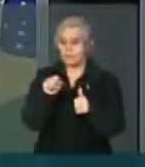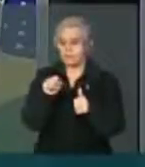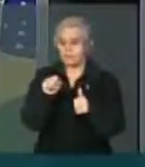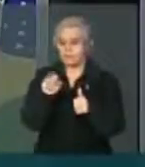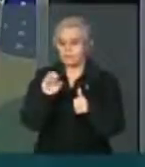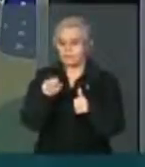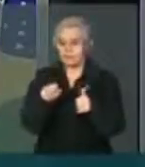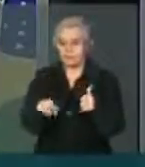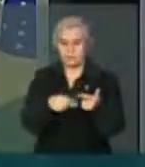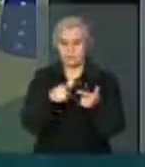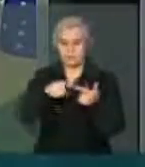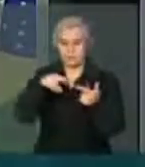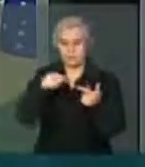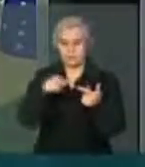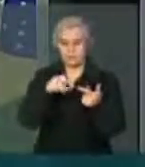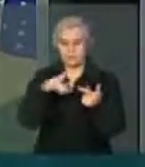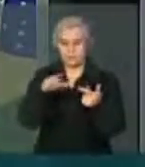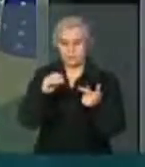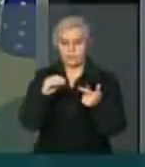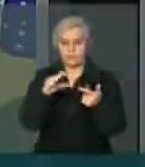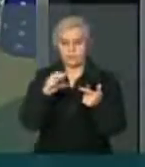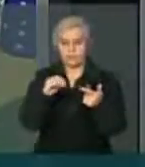Covas,